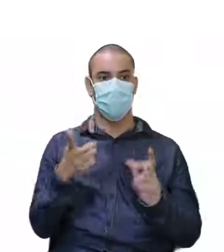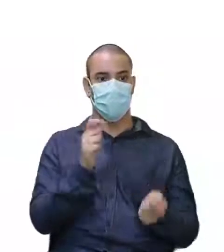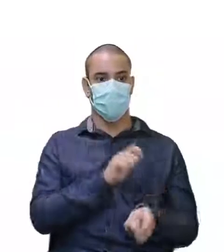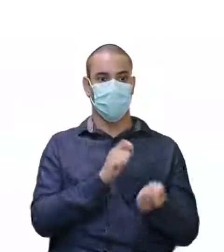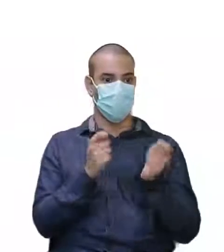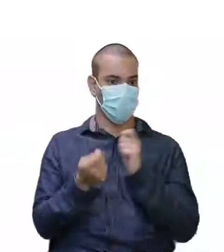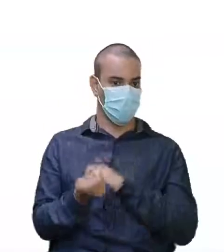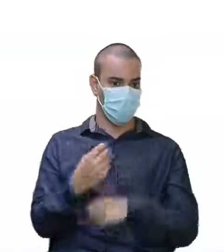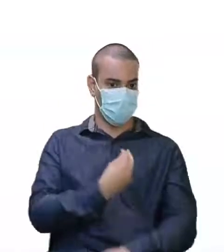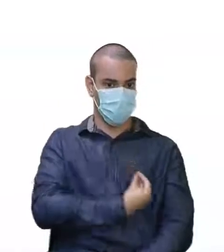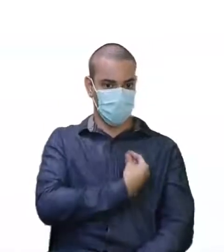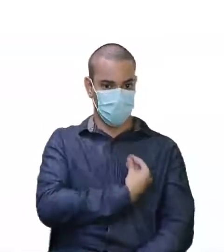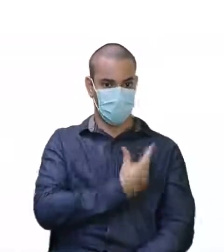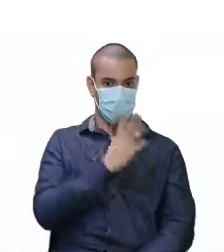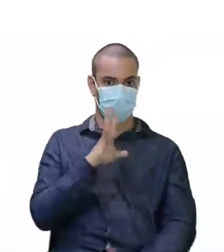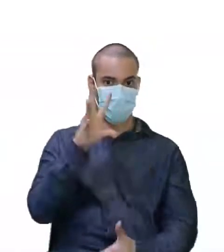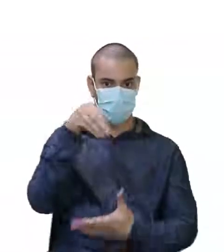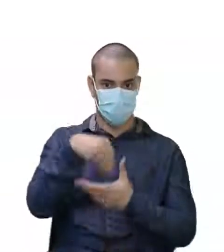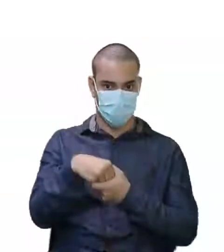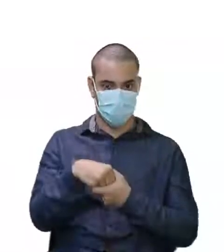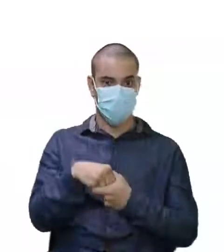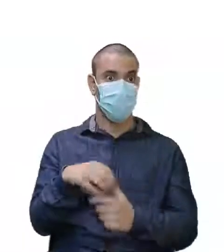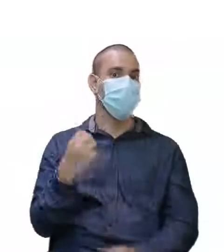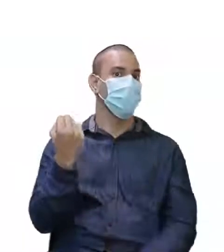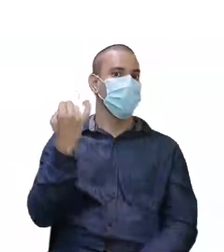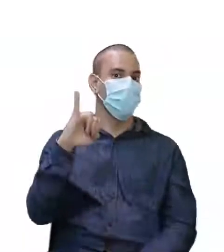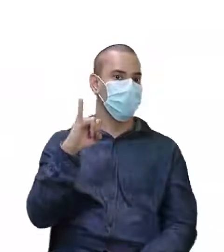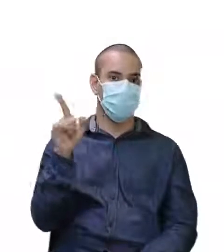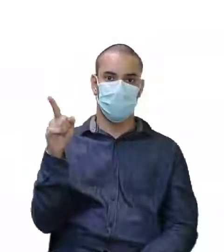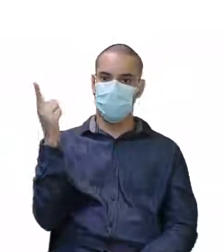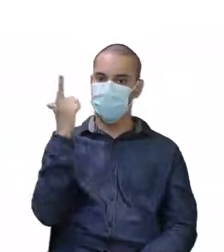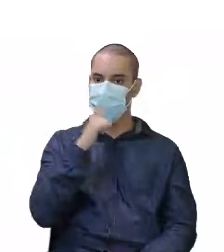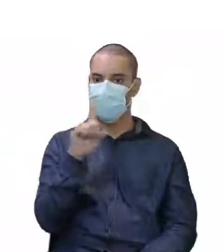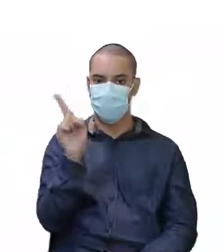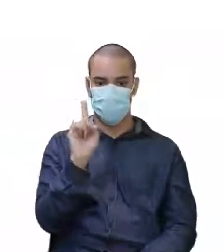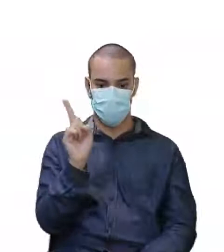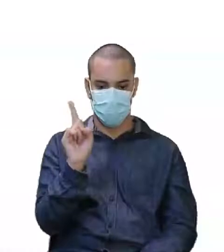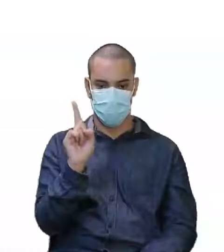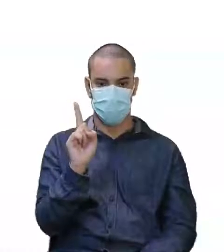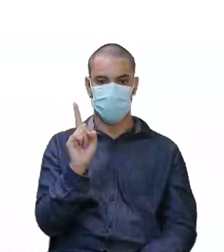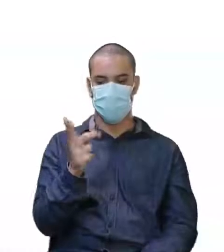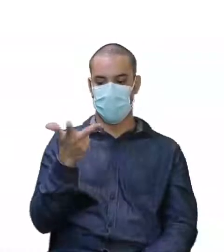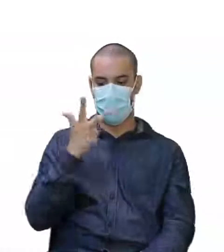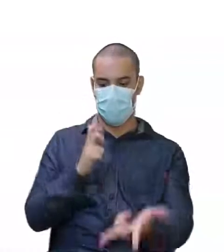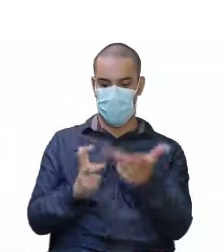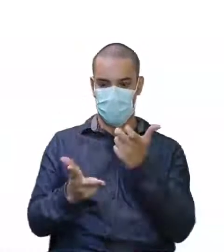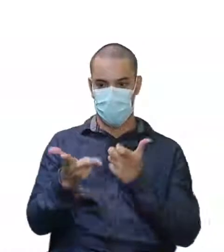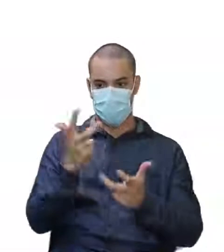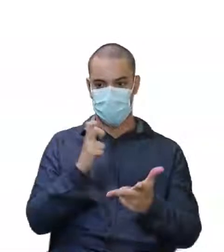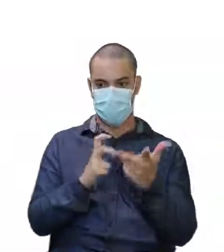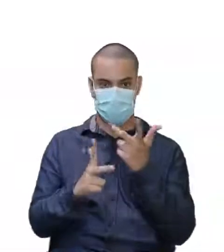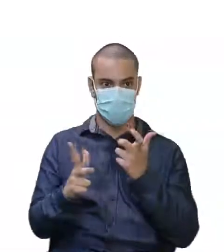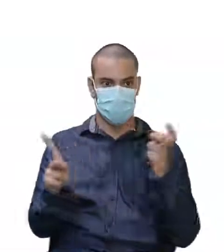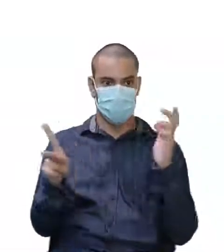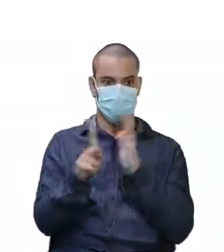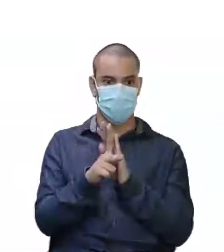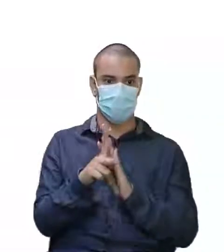adaptativas para se viver ali. Caso ela não consiga extrair as